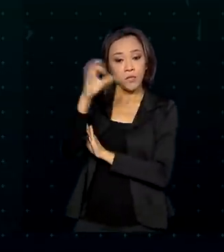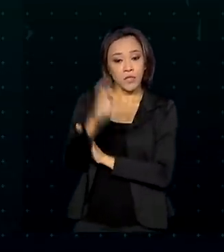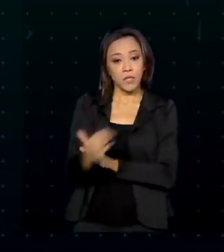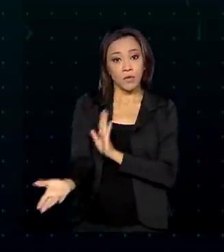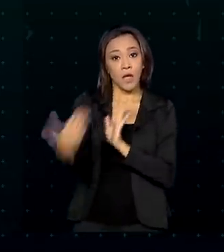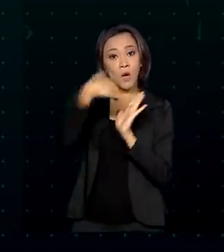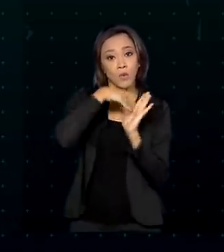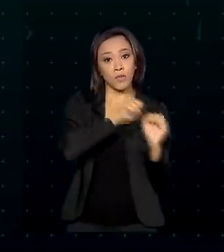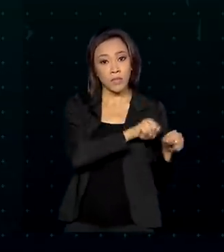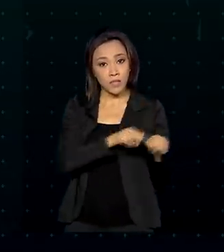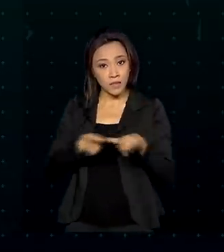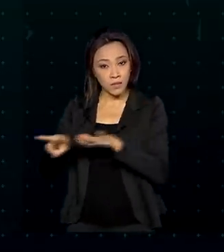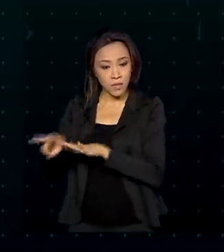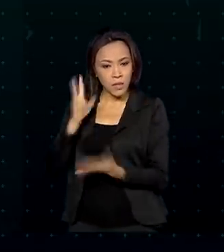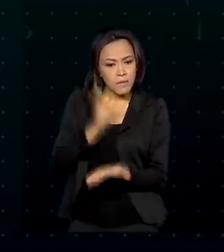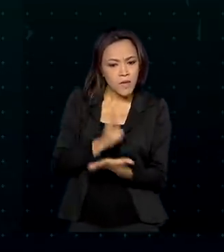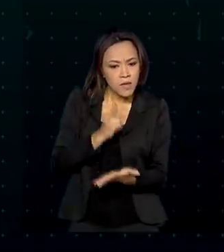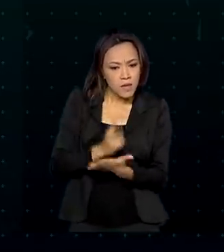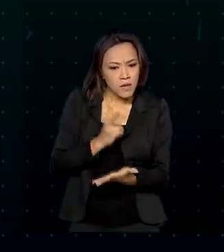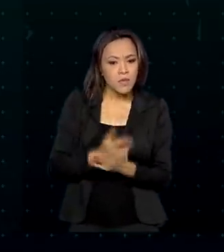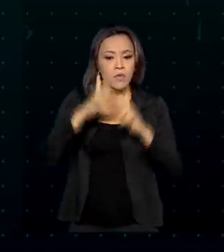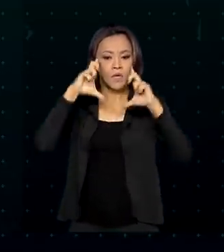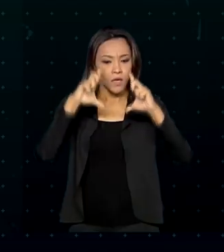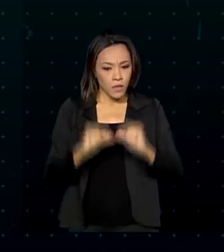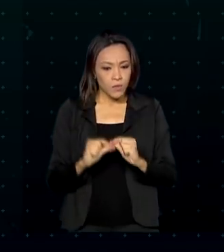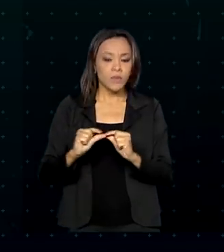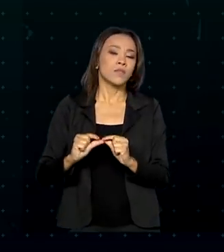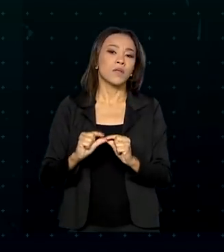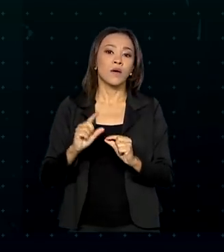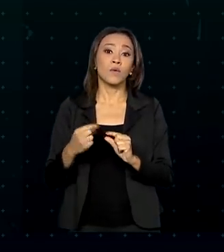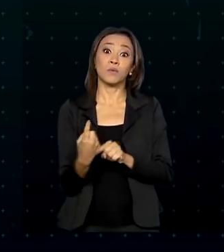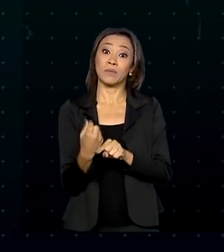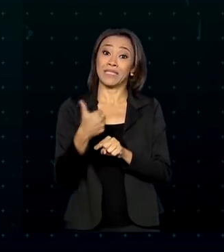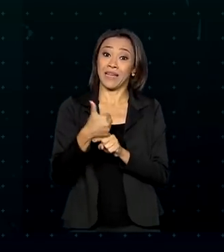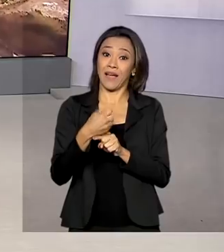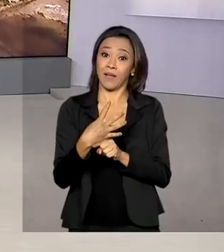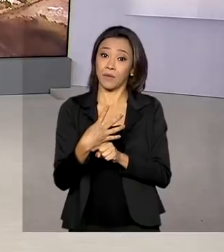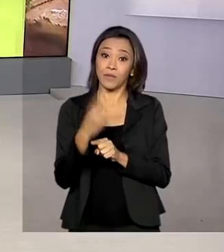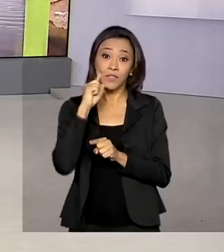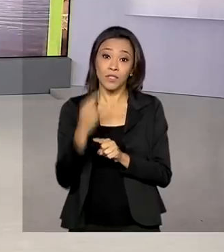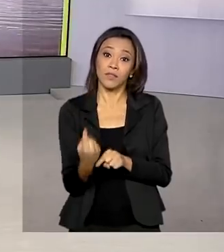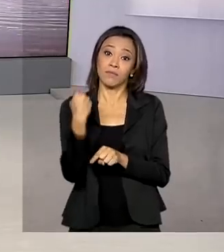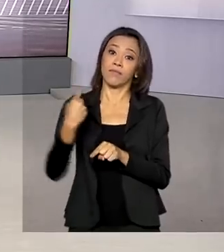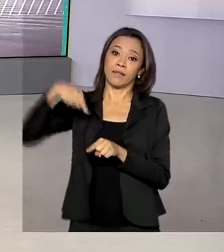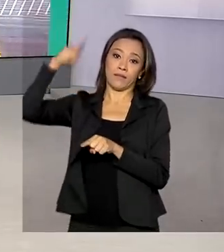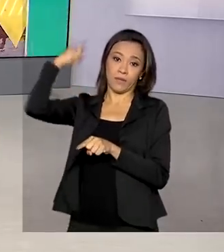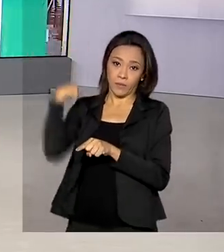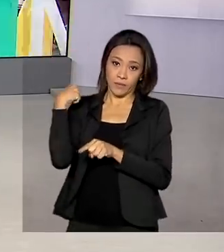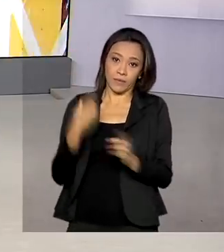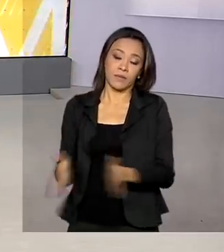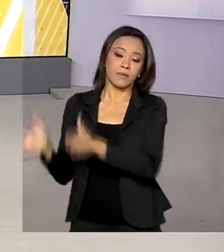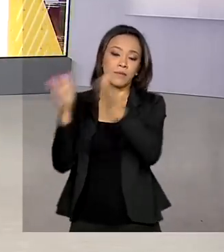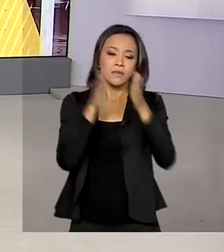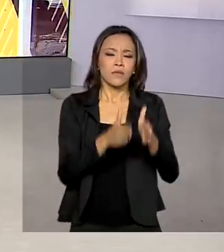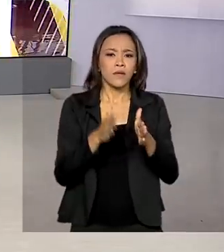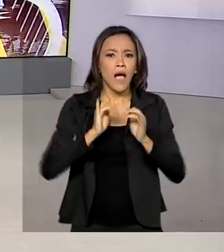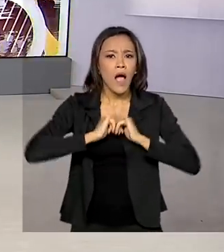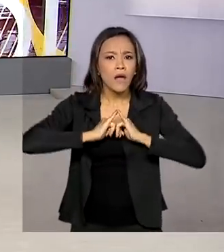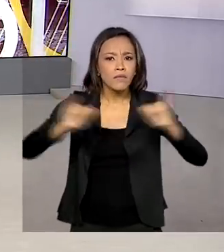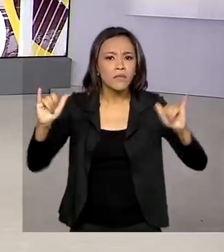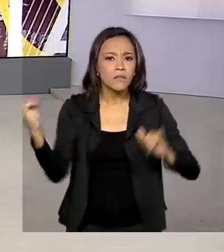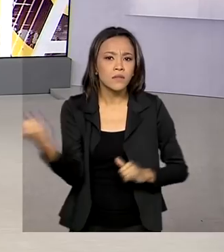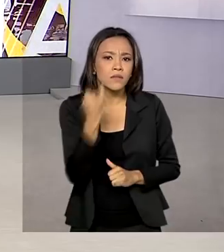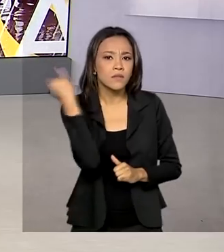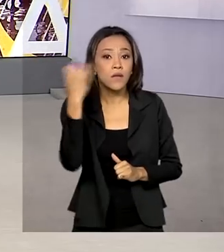semana, mesma redução apresentada nos 14 dias anteriores. E um aviso importante. Amanhã